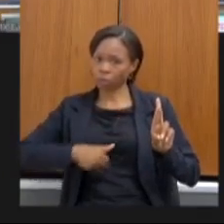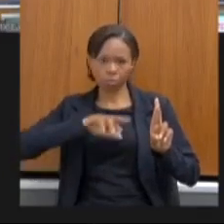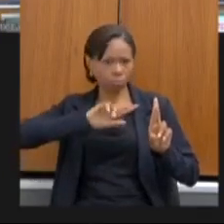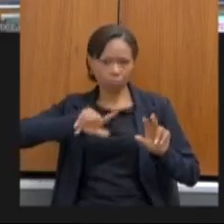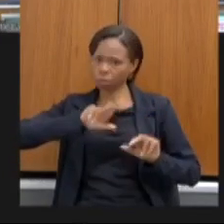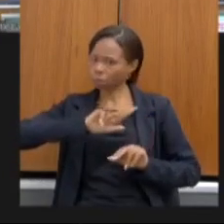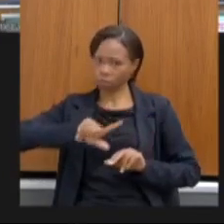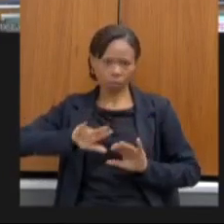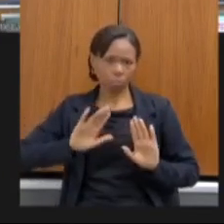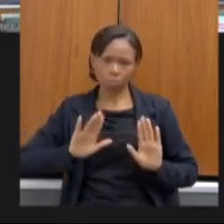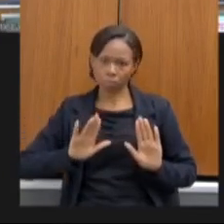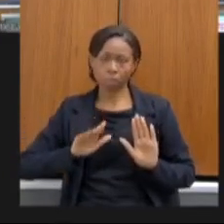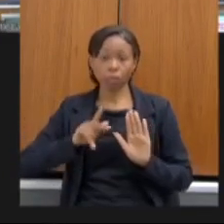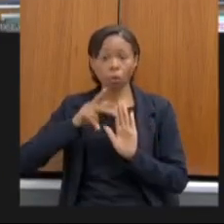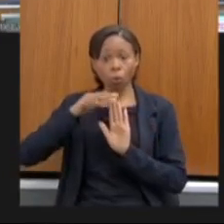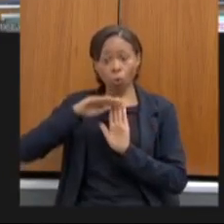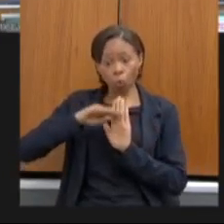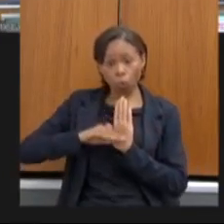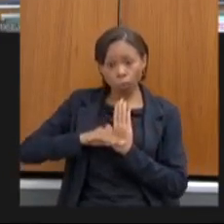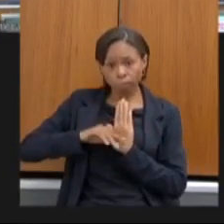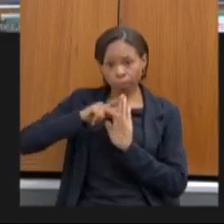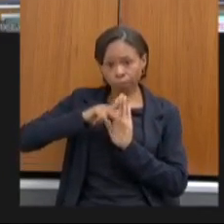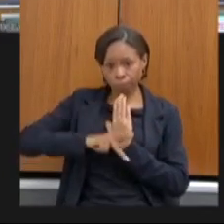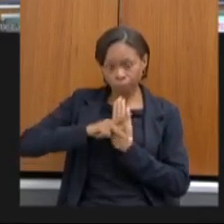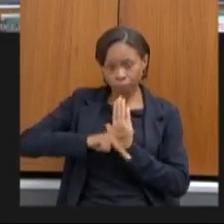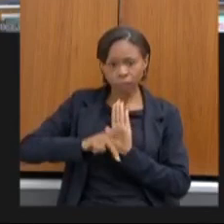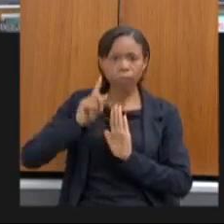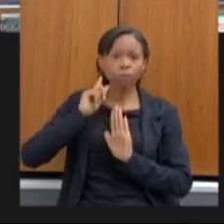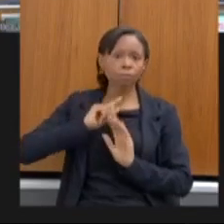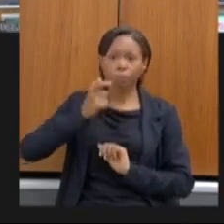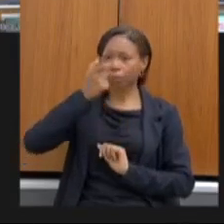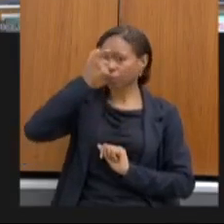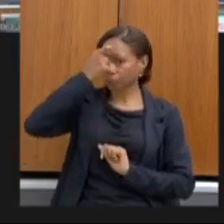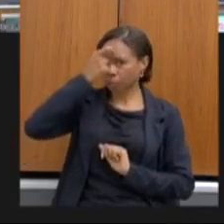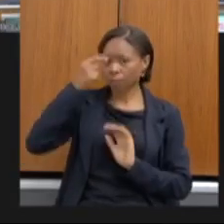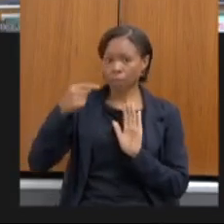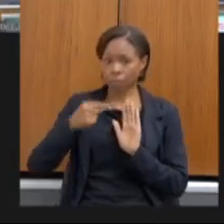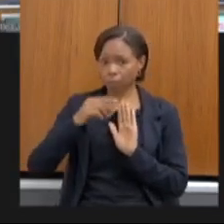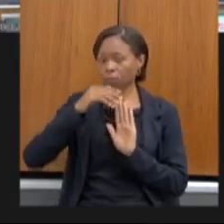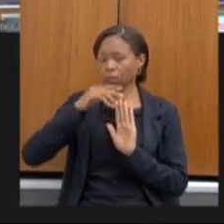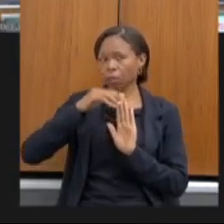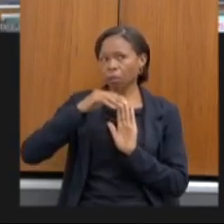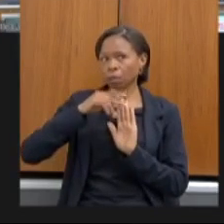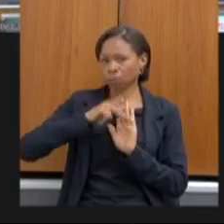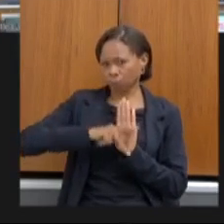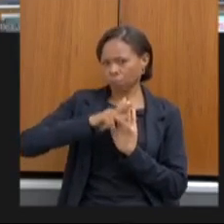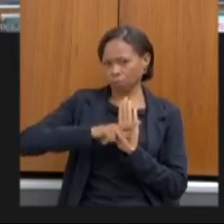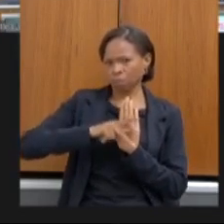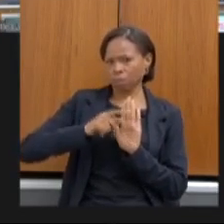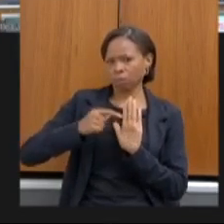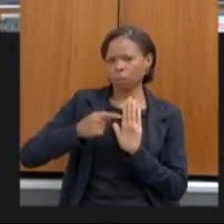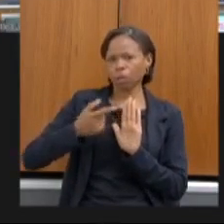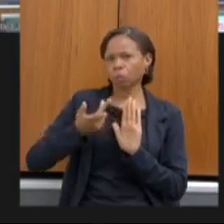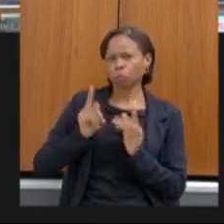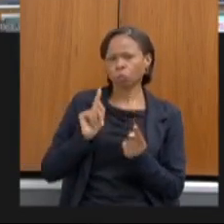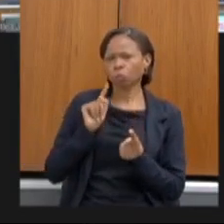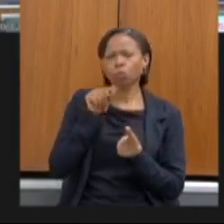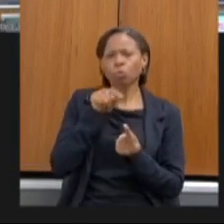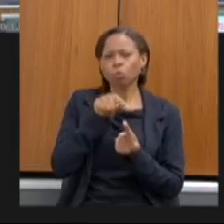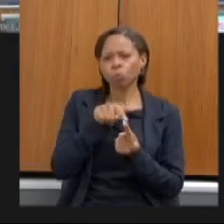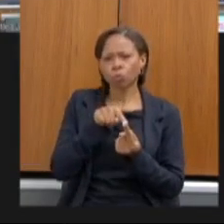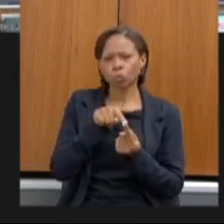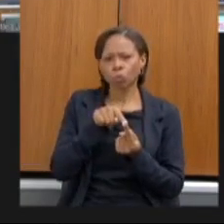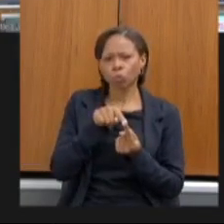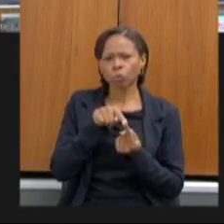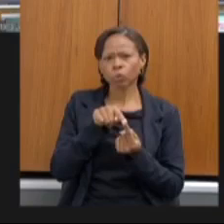é um plano Minas consciente é um plano que busca é o que busca